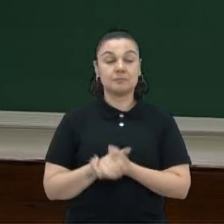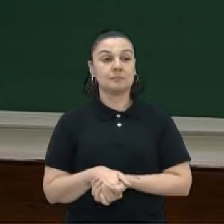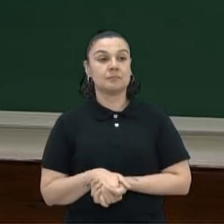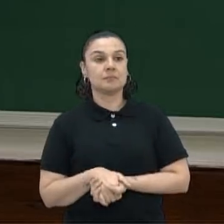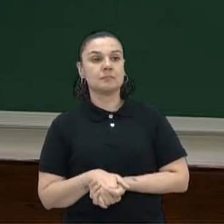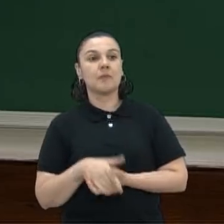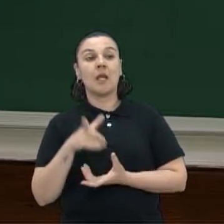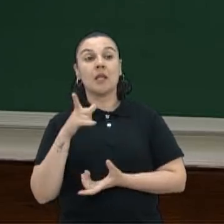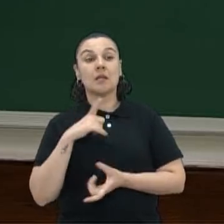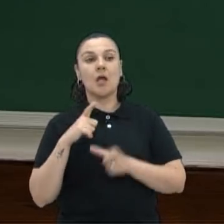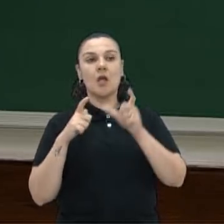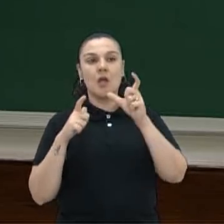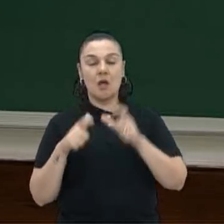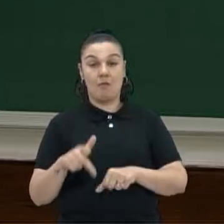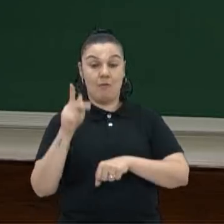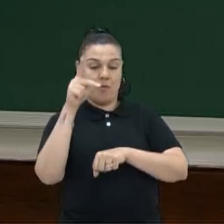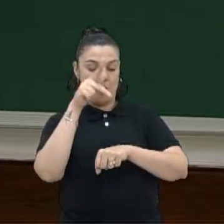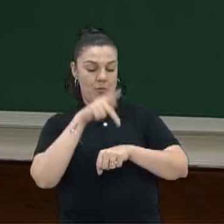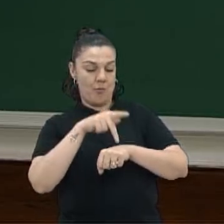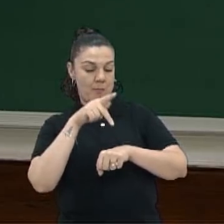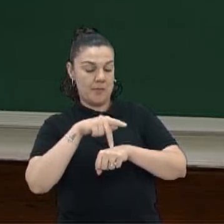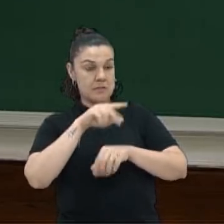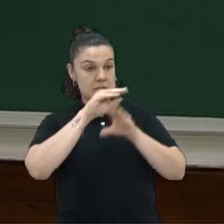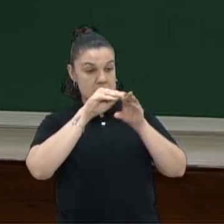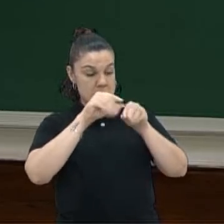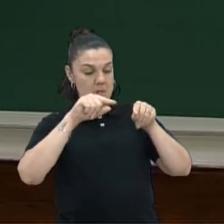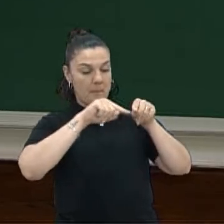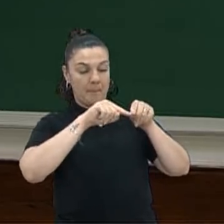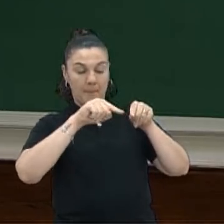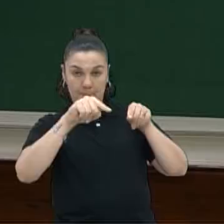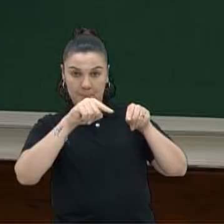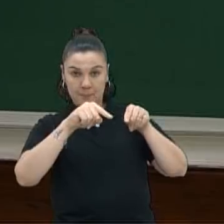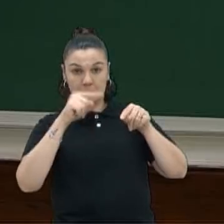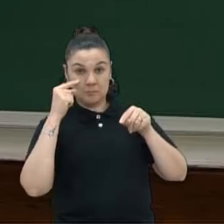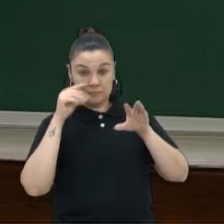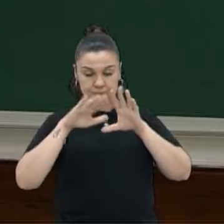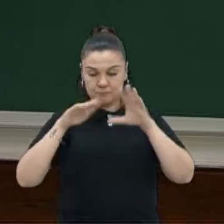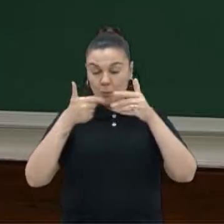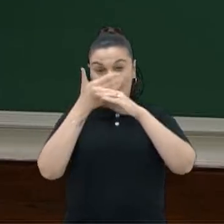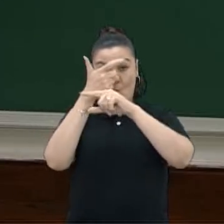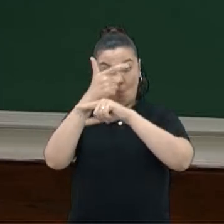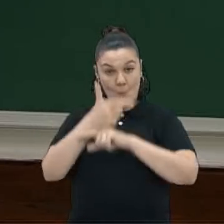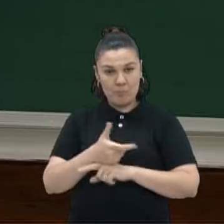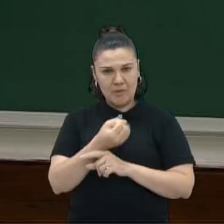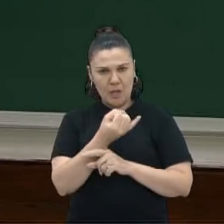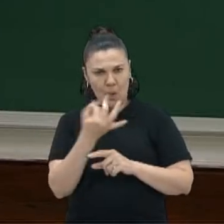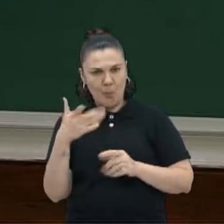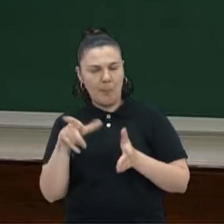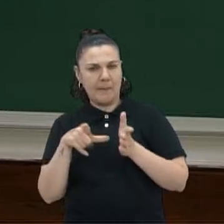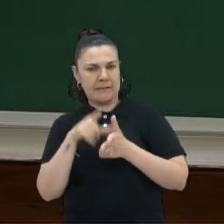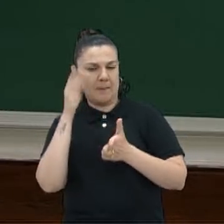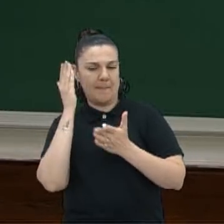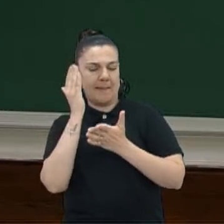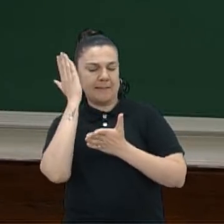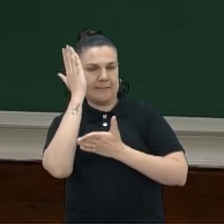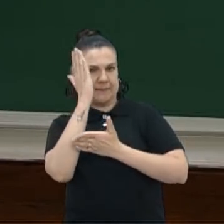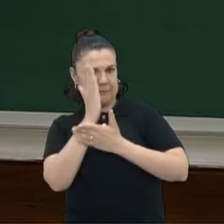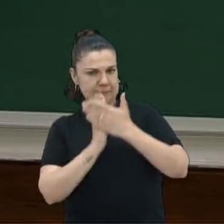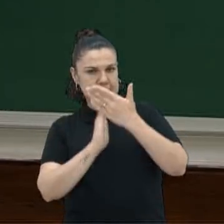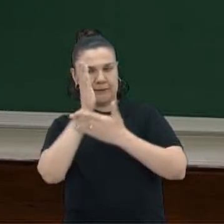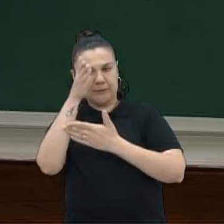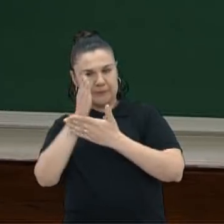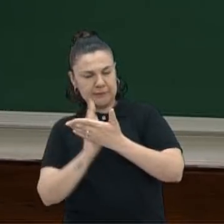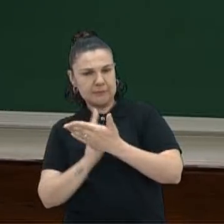tem algumas rochas aparecendo. E essas rochas, elas têm algumas marcas. Tá vendo aqui?